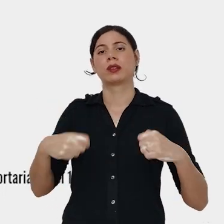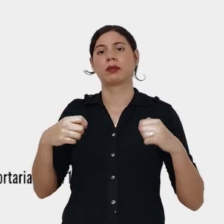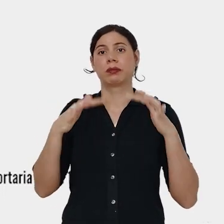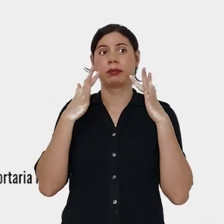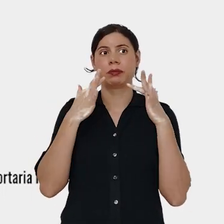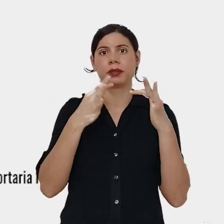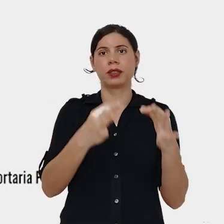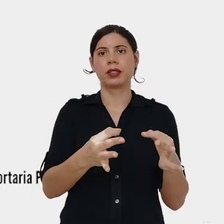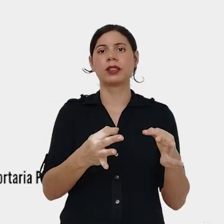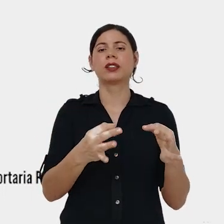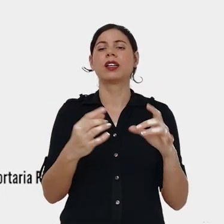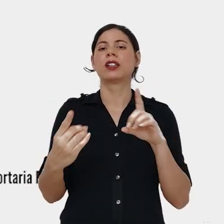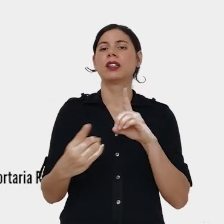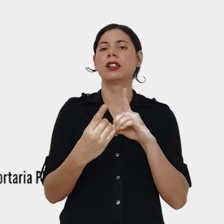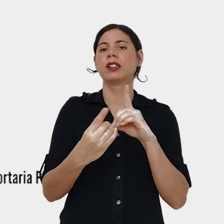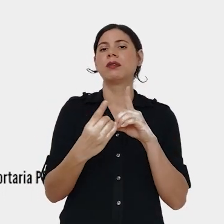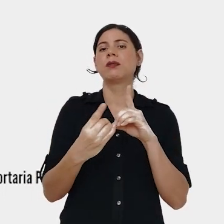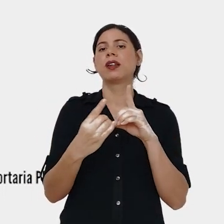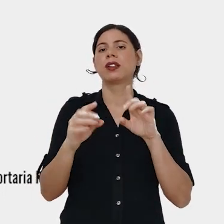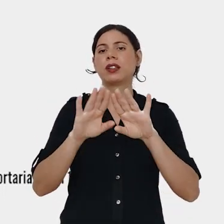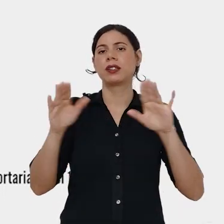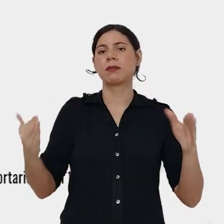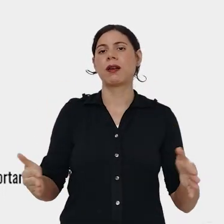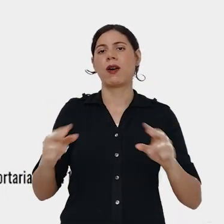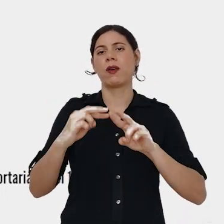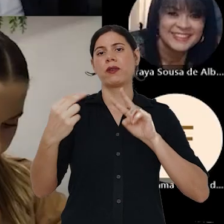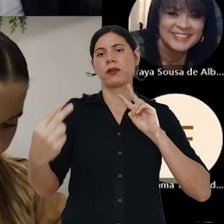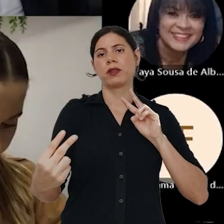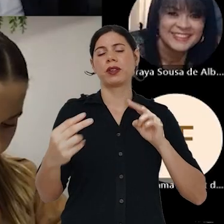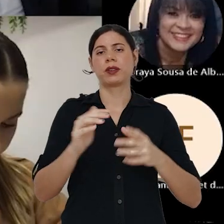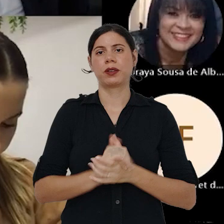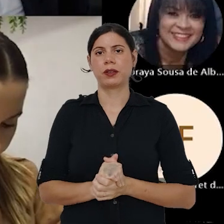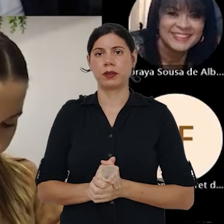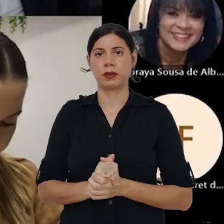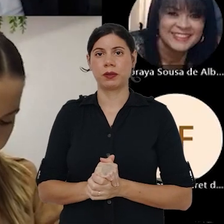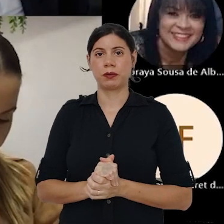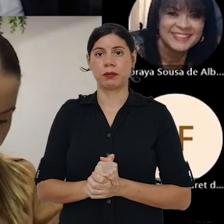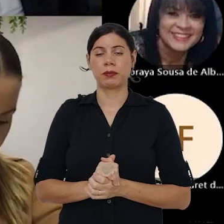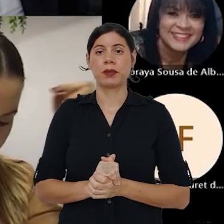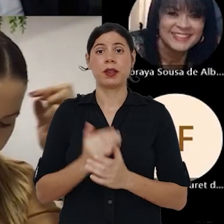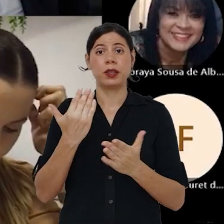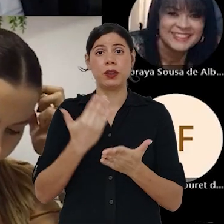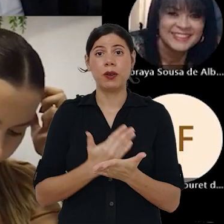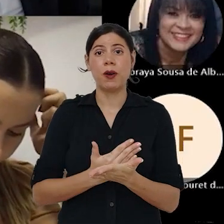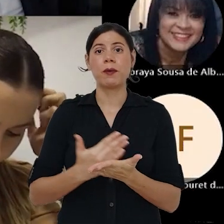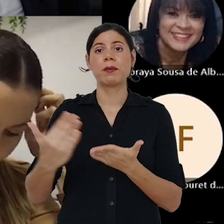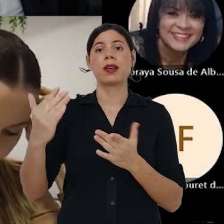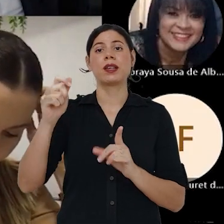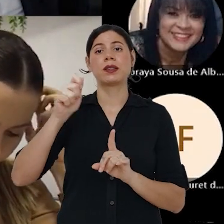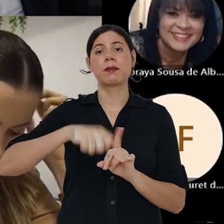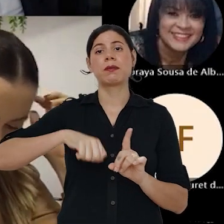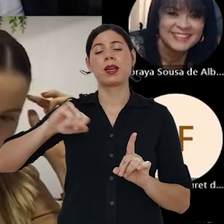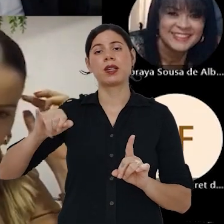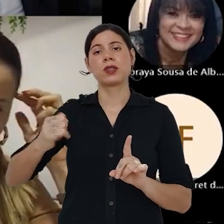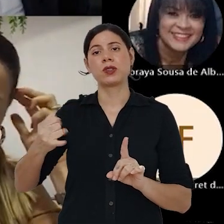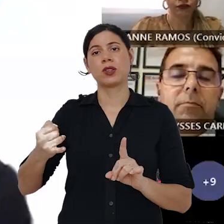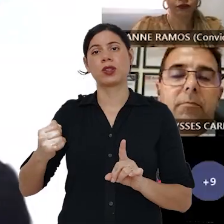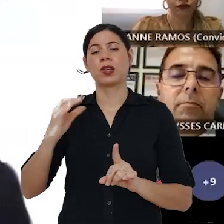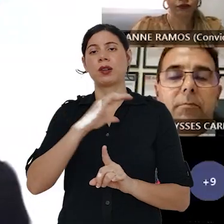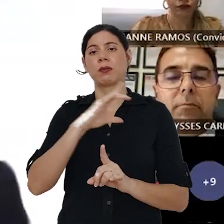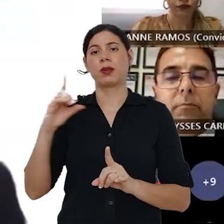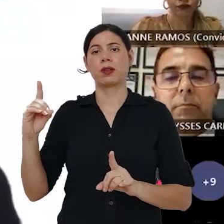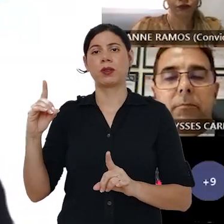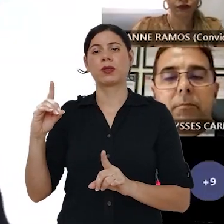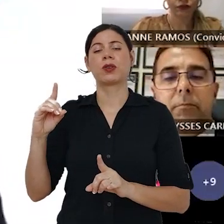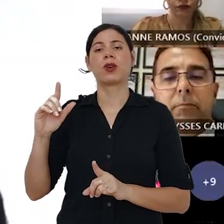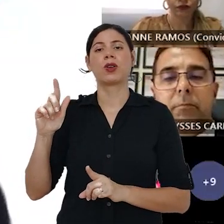prestar atendimento remoto ao público por meio do balcão virtual. A previsão é que as turmas comecem a funcionar em janeiro e,